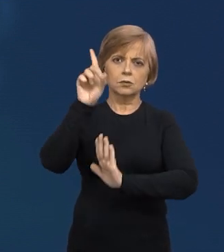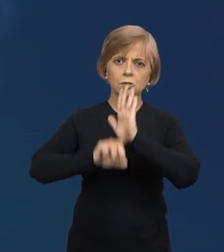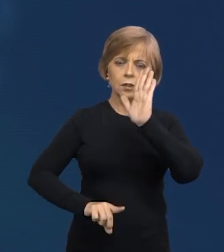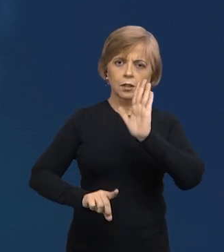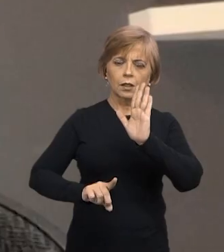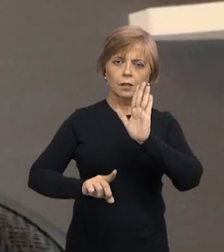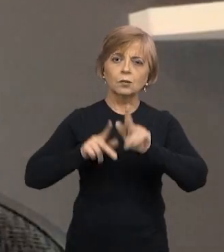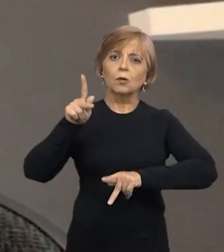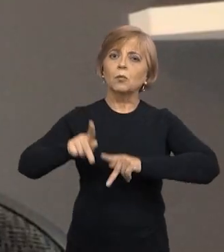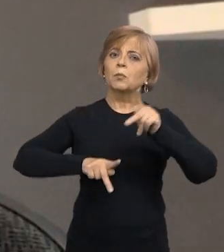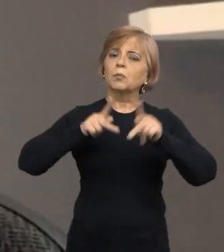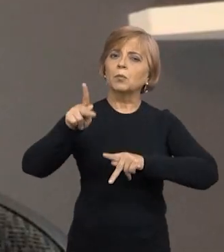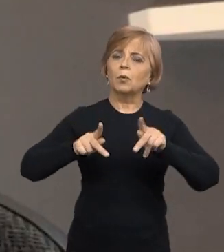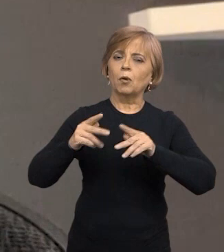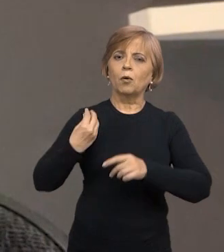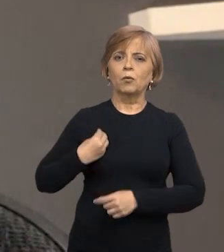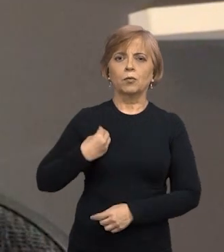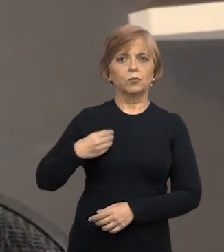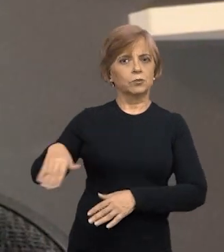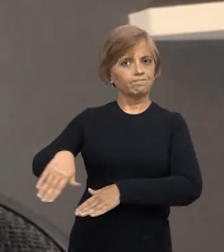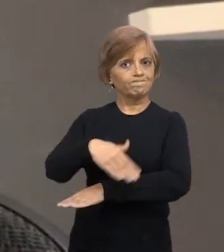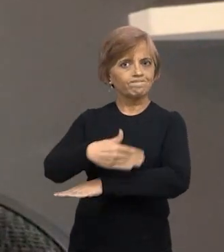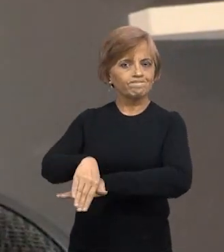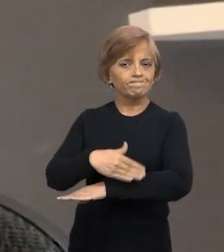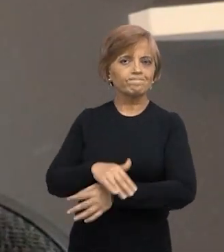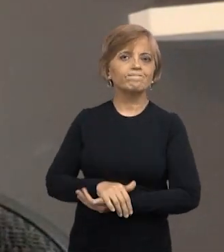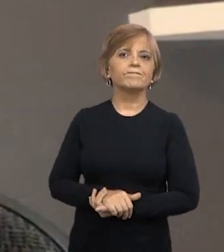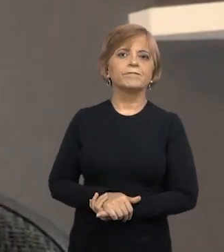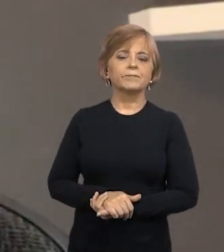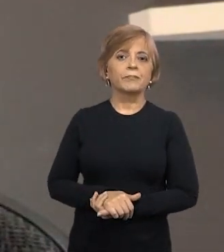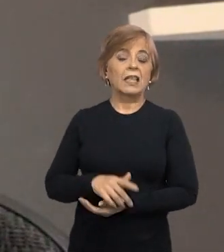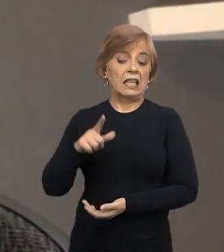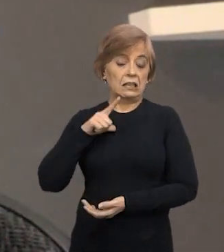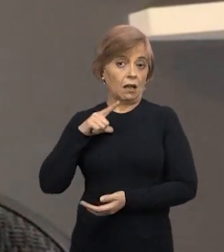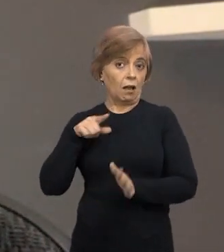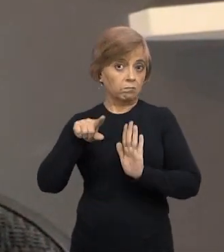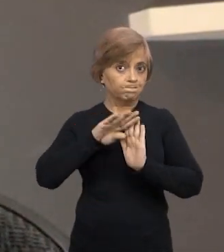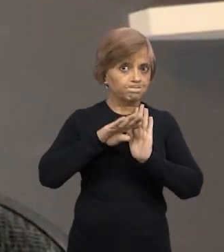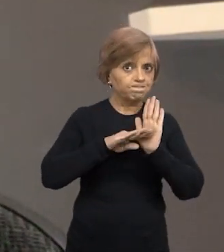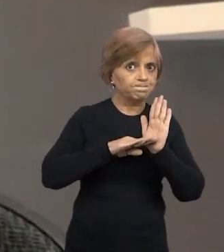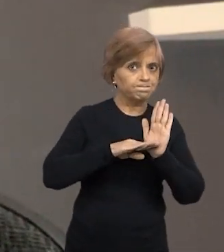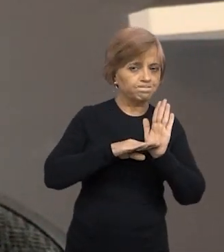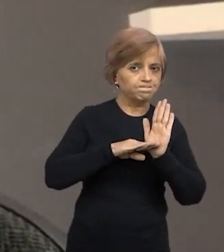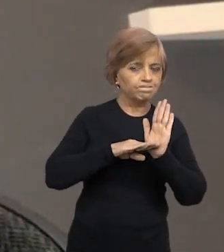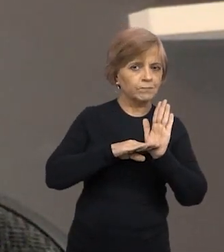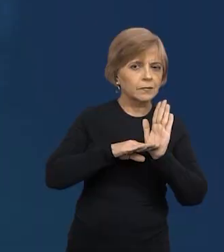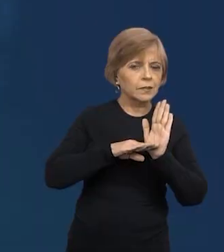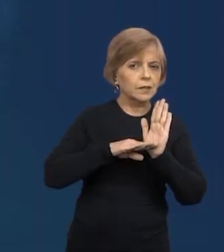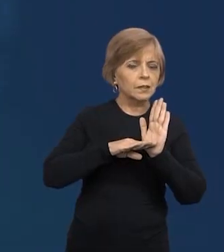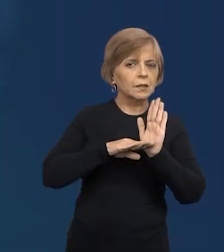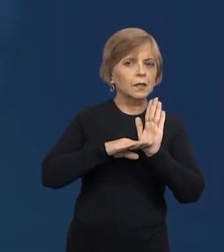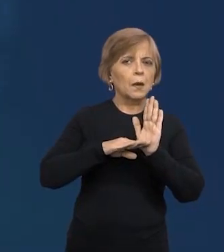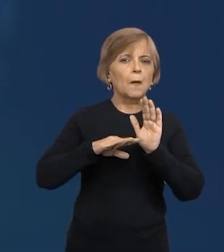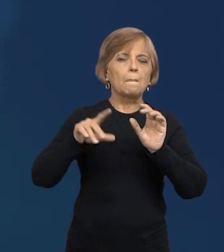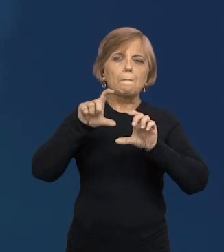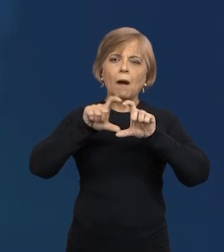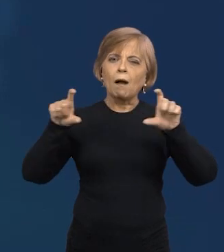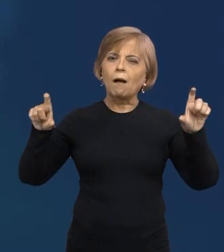população em situação de rua e está previsto expressamente na cláusula 7ª, parágrafo